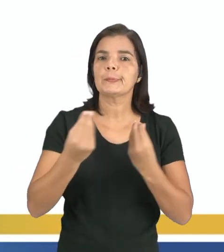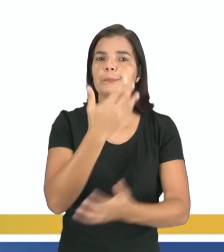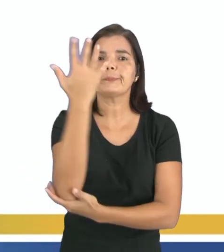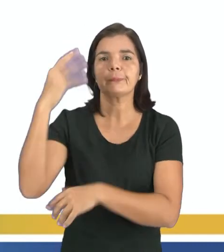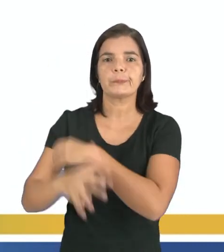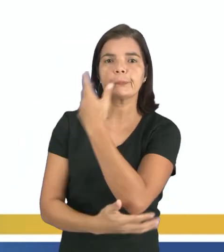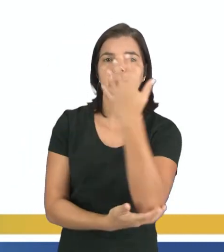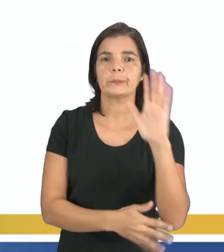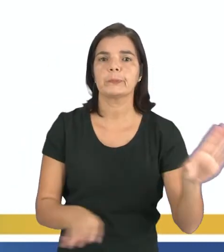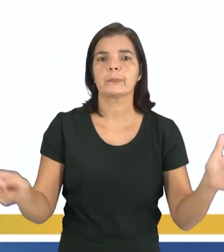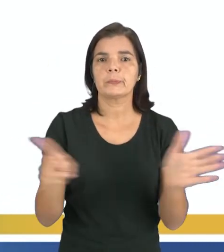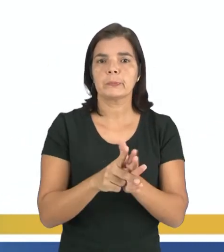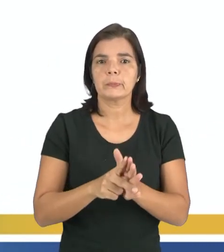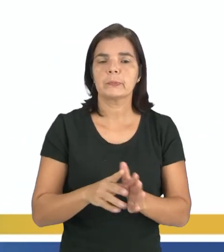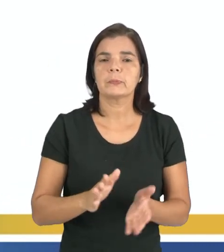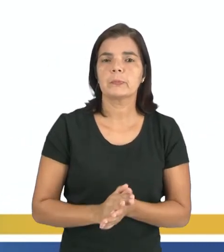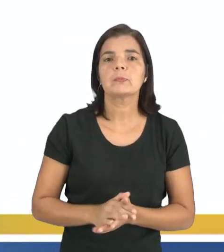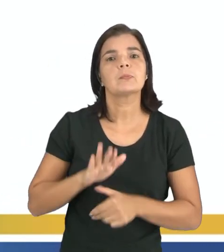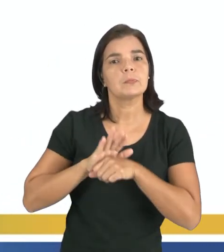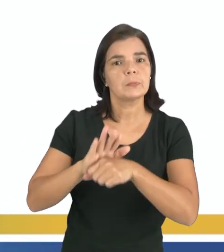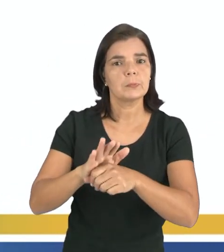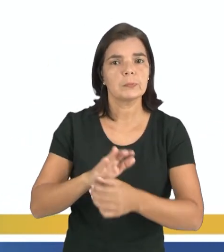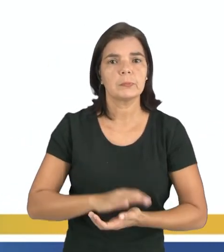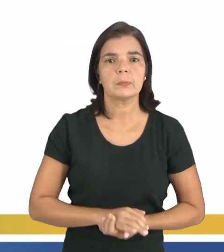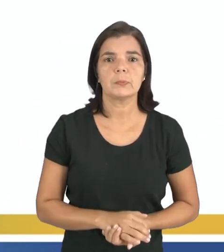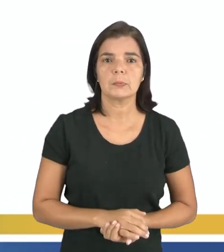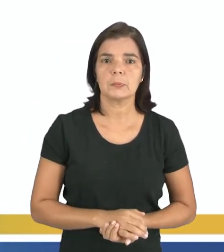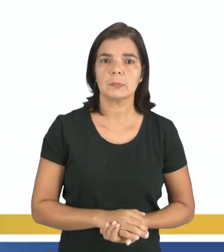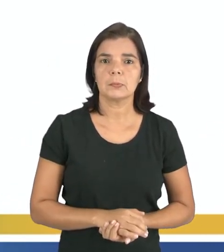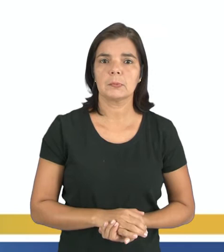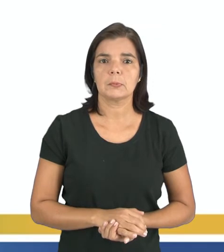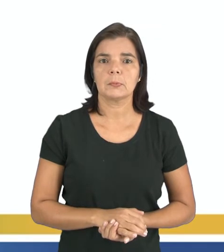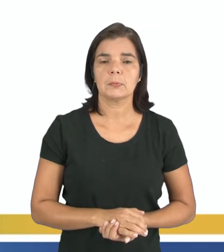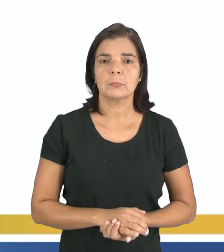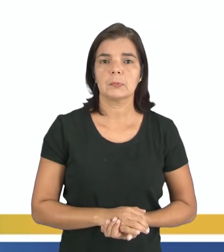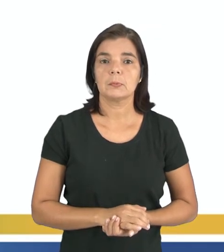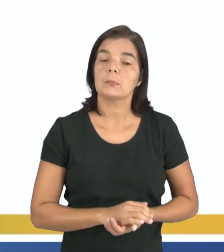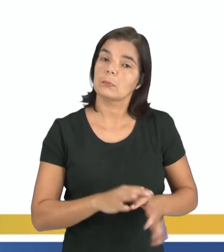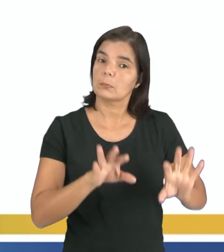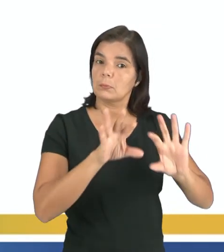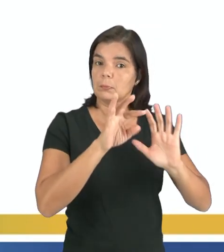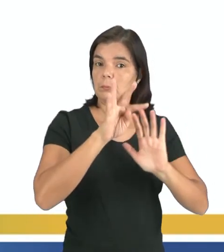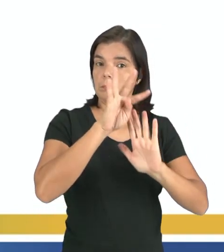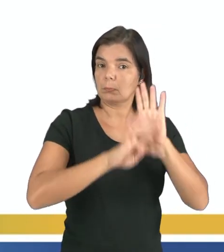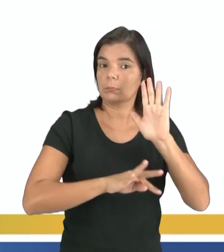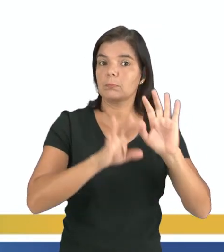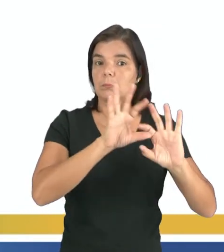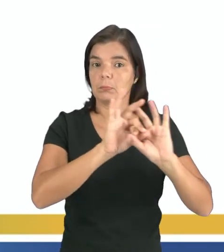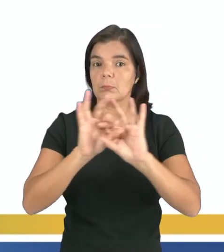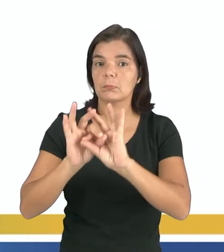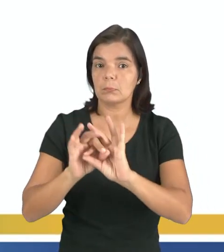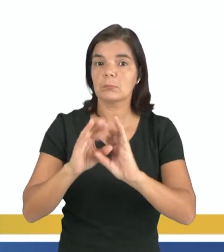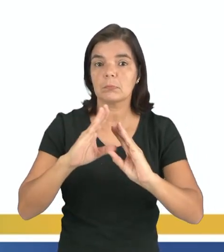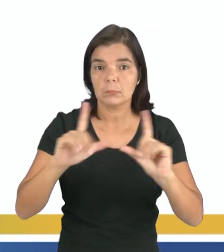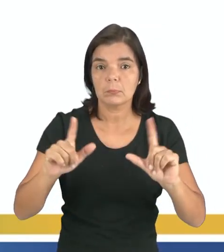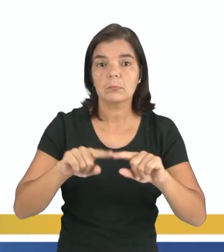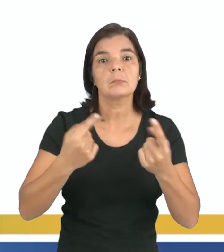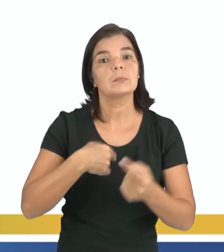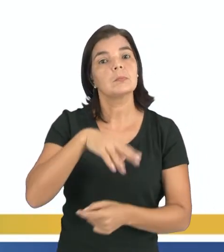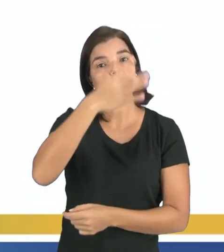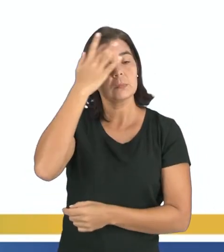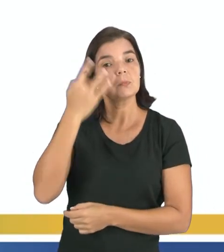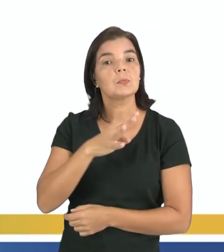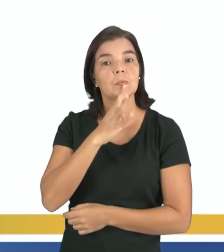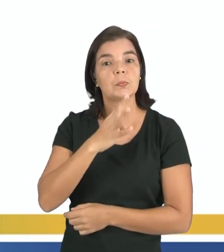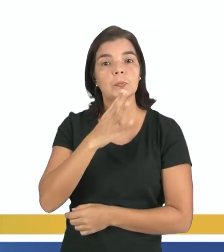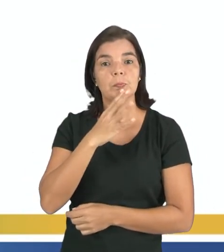ambiente completo, com todos os seus recursos. A intertextualidade ficou explícita? Sim, para quem